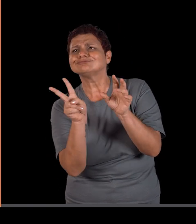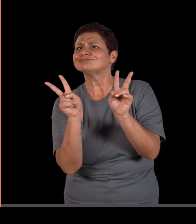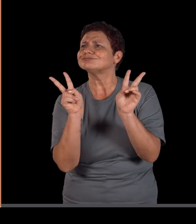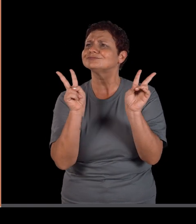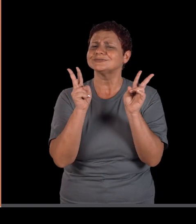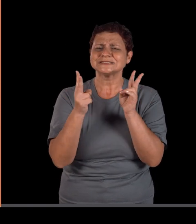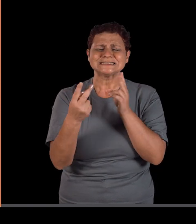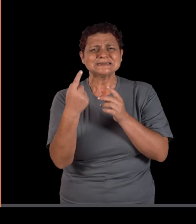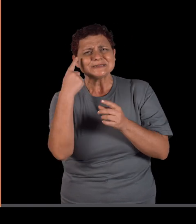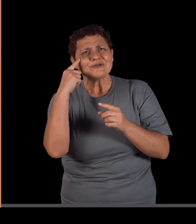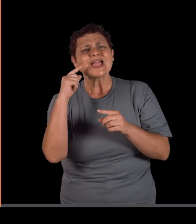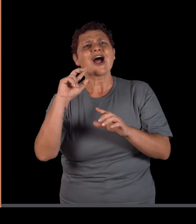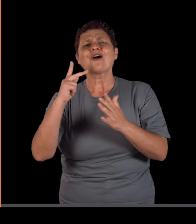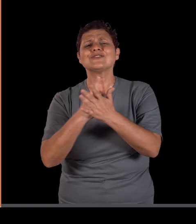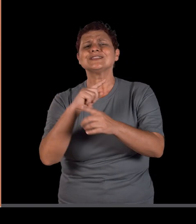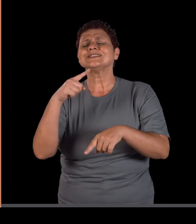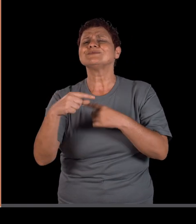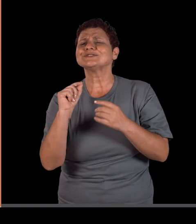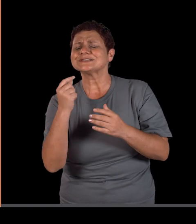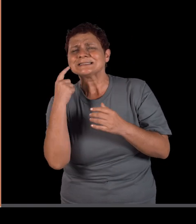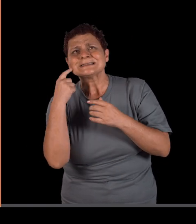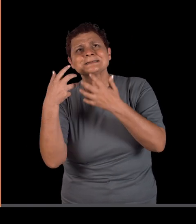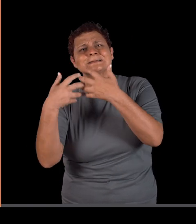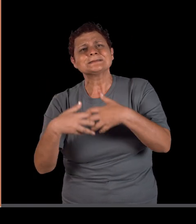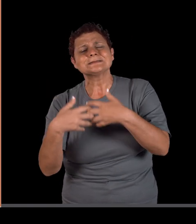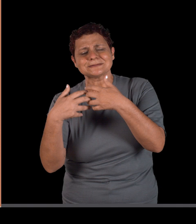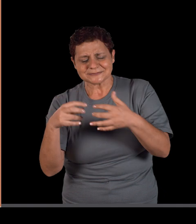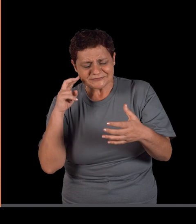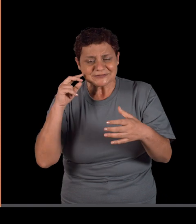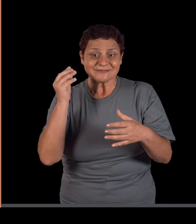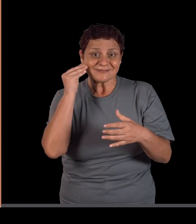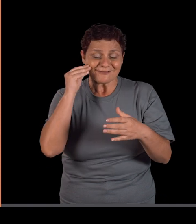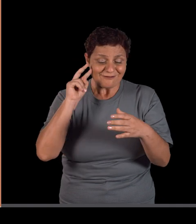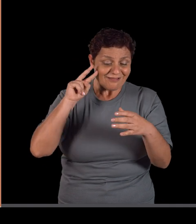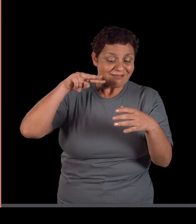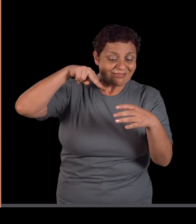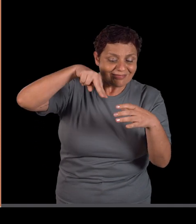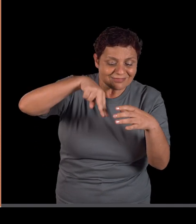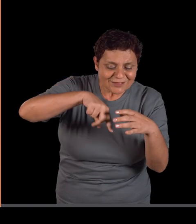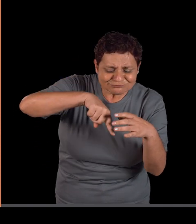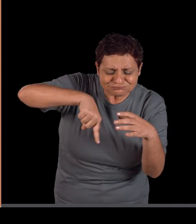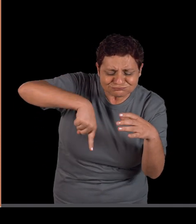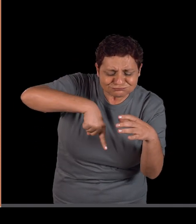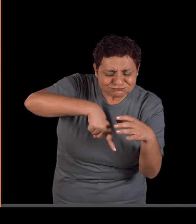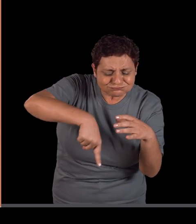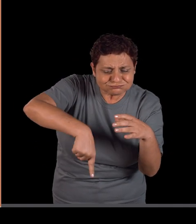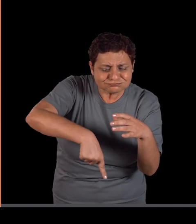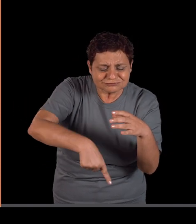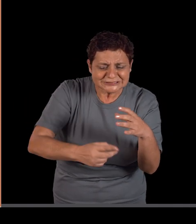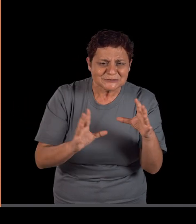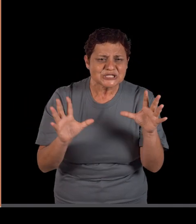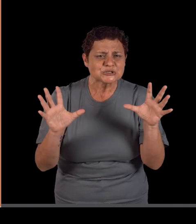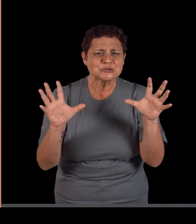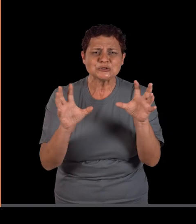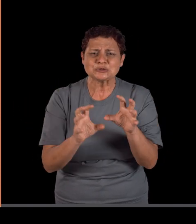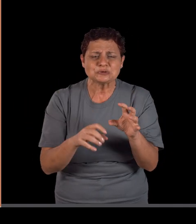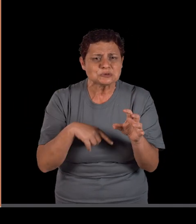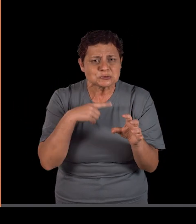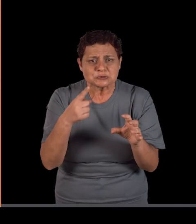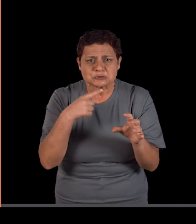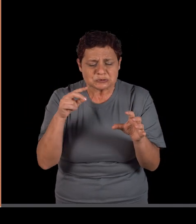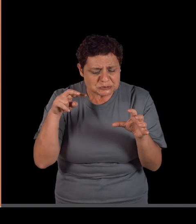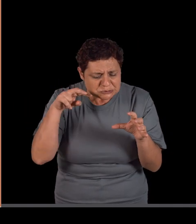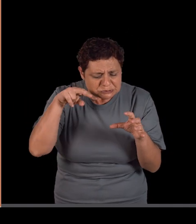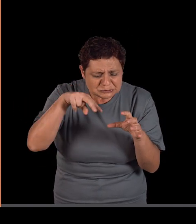o que aconteceria em seguida. Tentou primeiro olhar para baixo, a fim de ver onde estava chegando, mas a escuridão era demais para